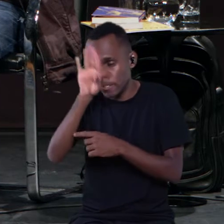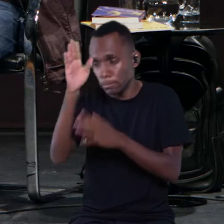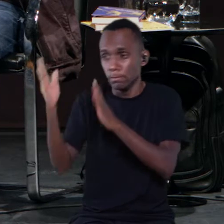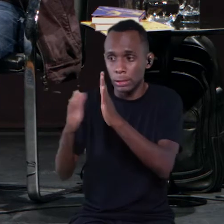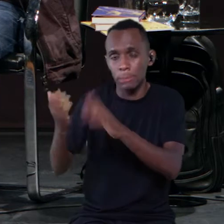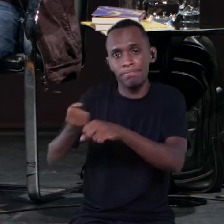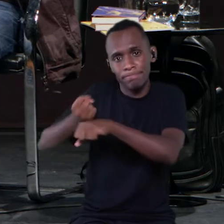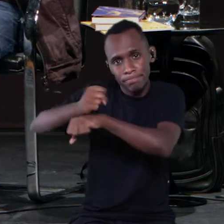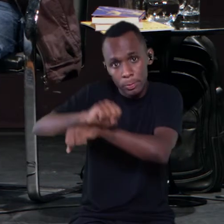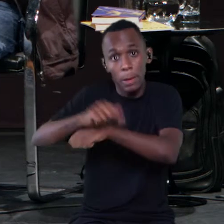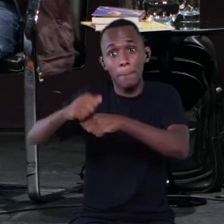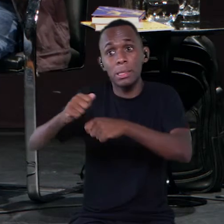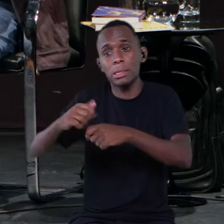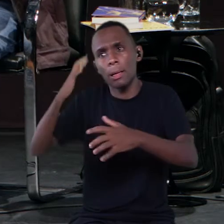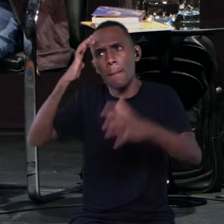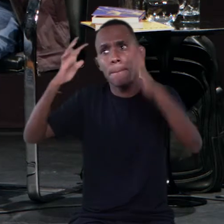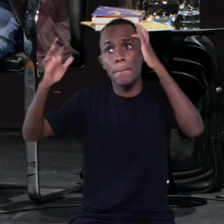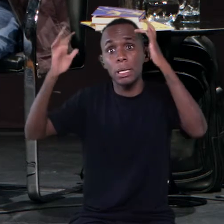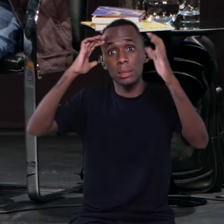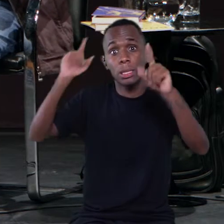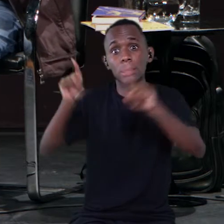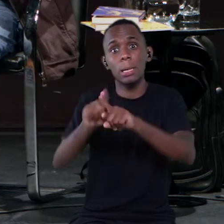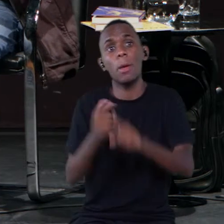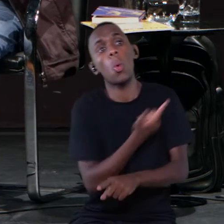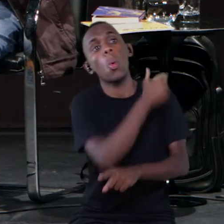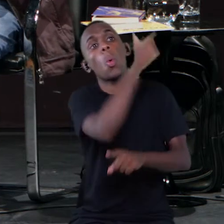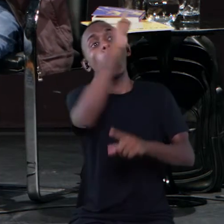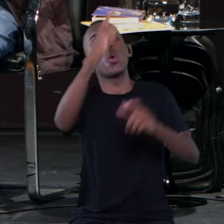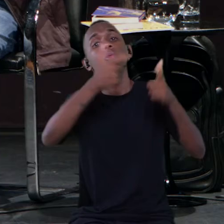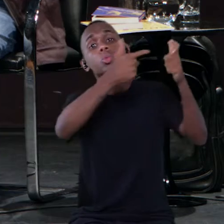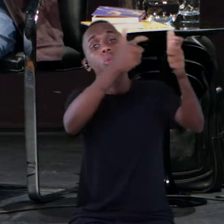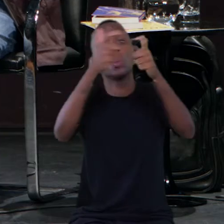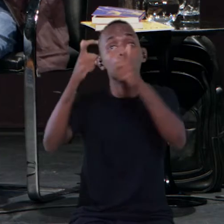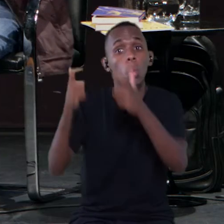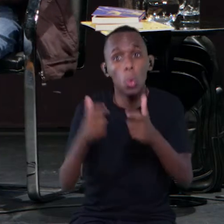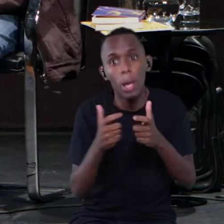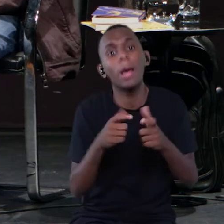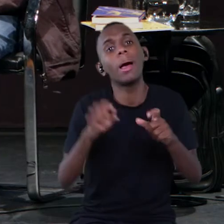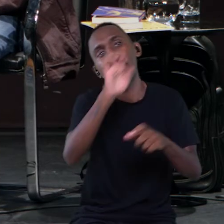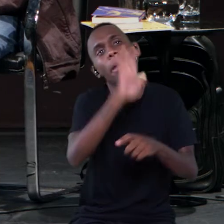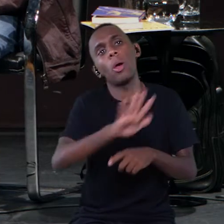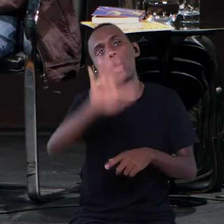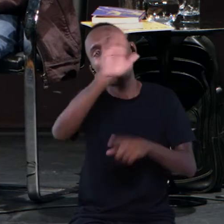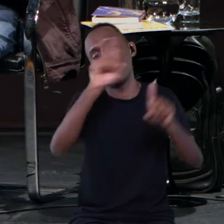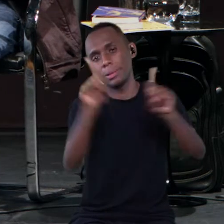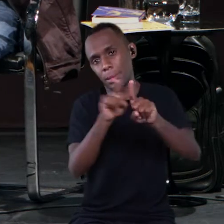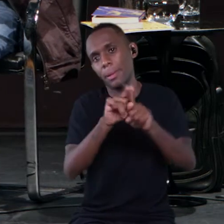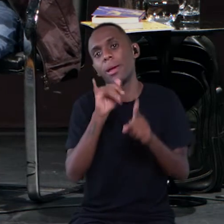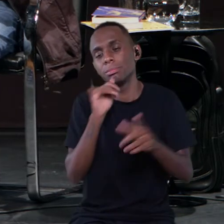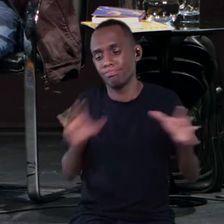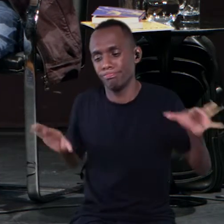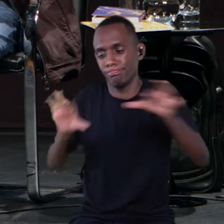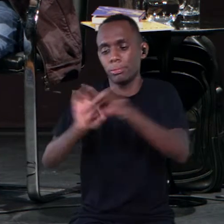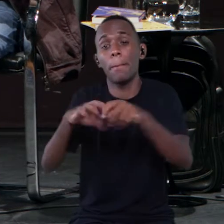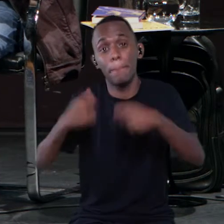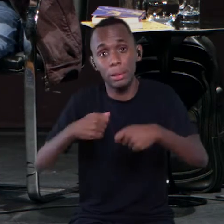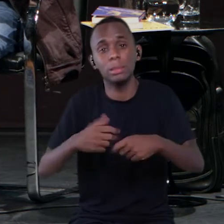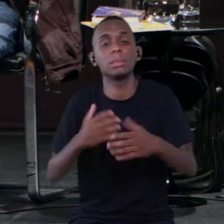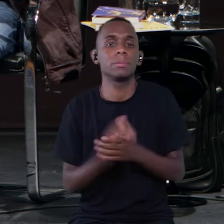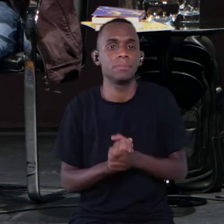da escravização, tem que pensar com os movimentos europeus de libertação de operários que estão se iniciando na Europa. Já há uma circulação de